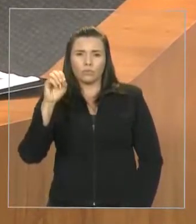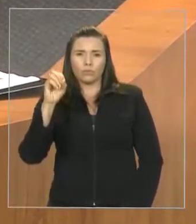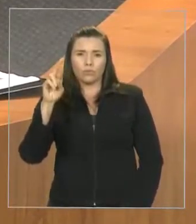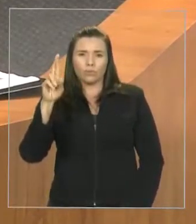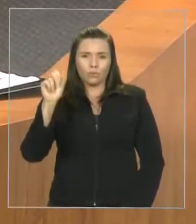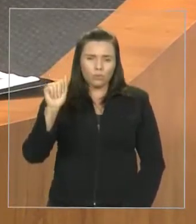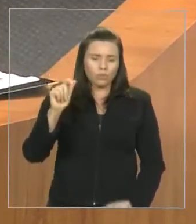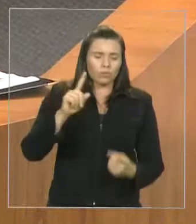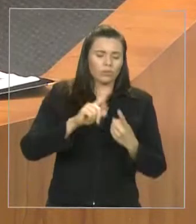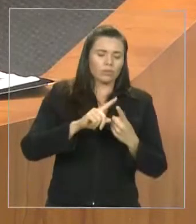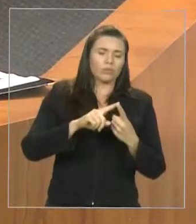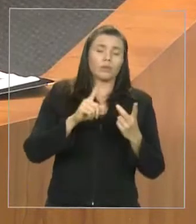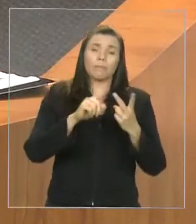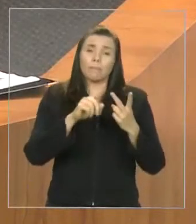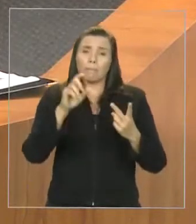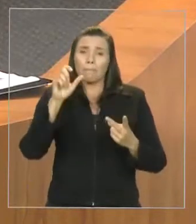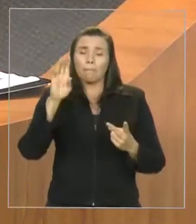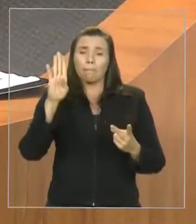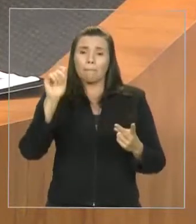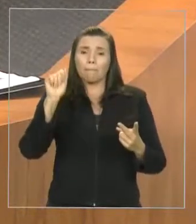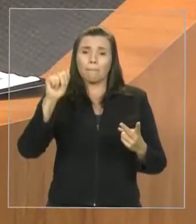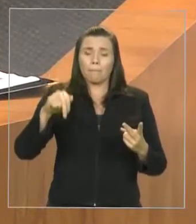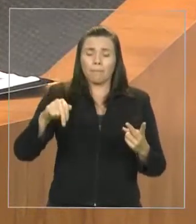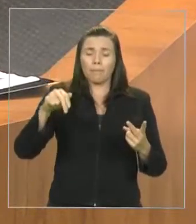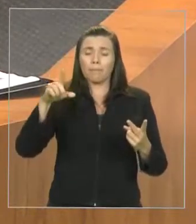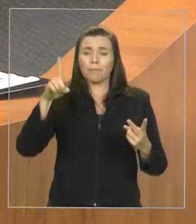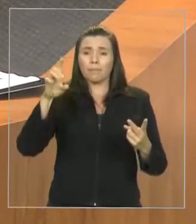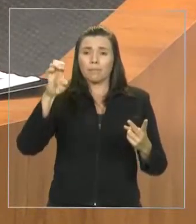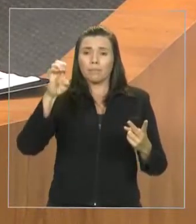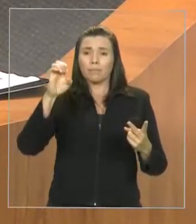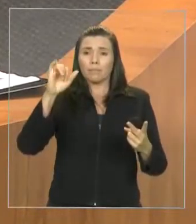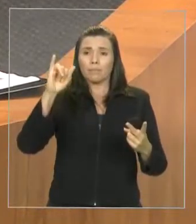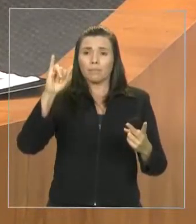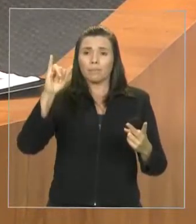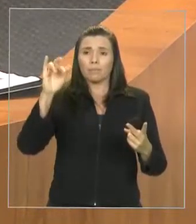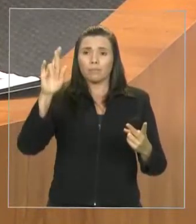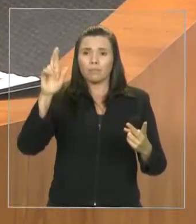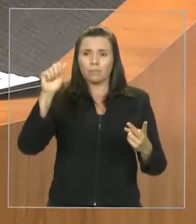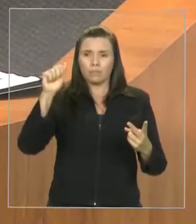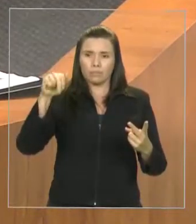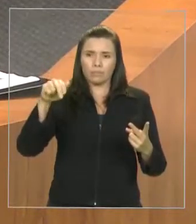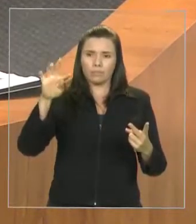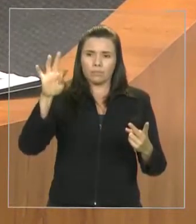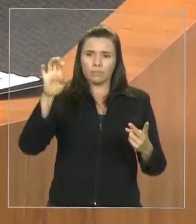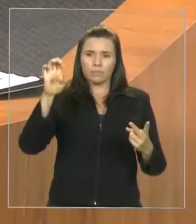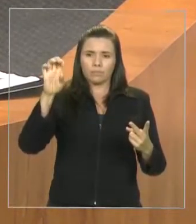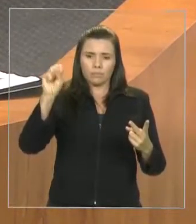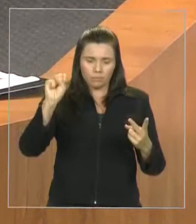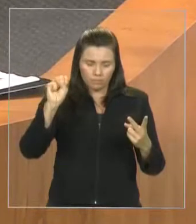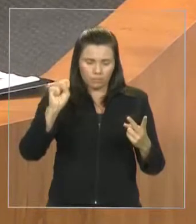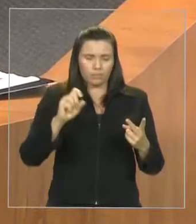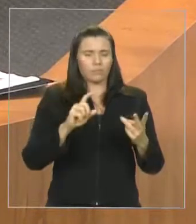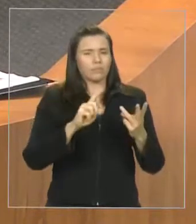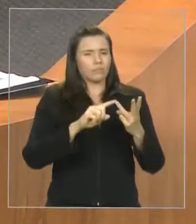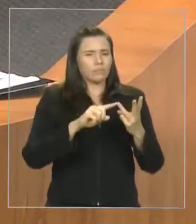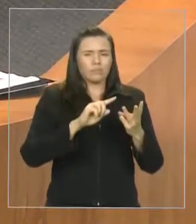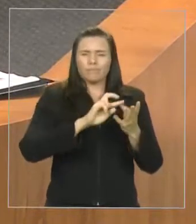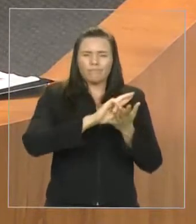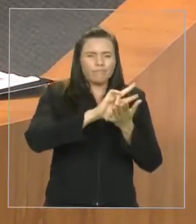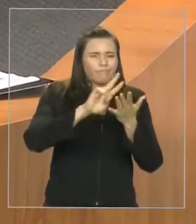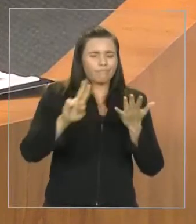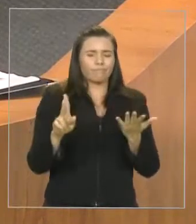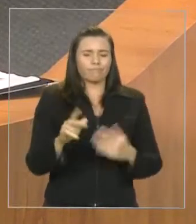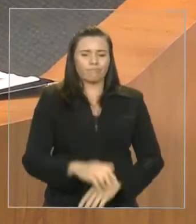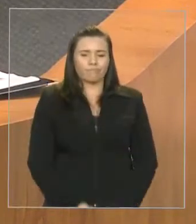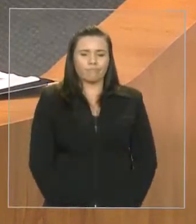Imperatriz, quando eu percorri ruas de Imperatriz, e encontrei outdoors da periferia de Imperatriz. Em outros municípios,